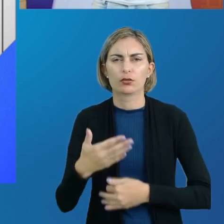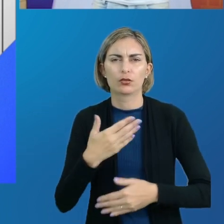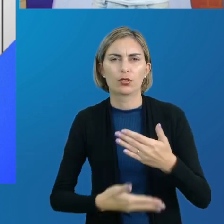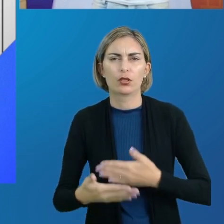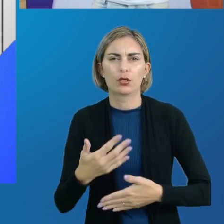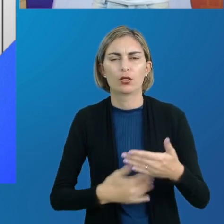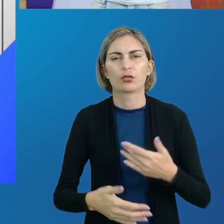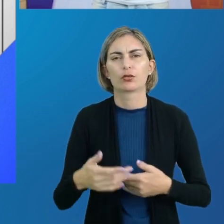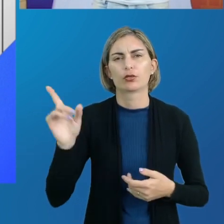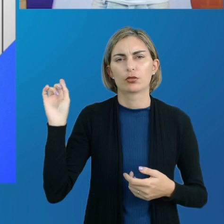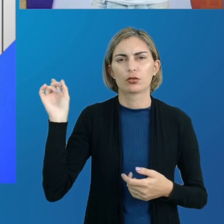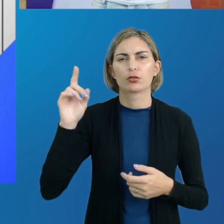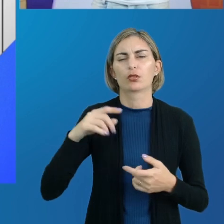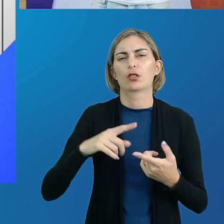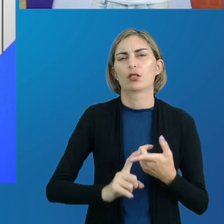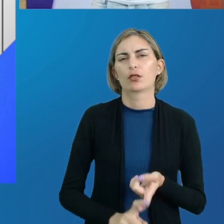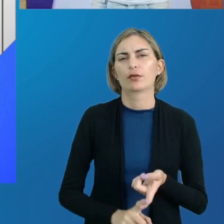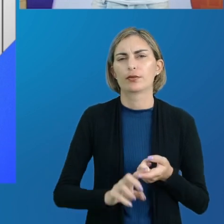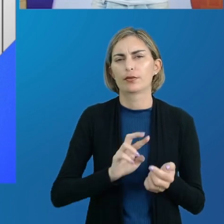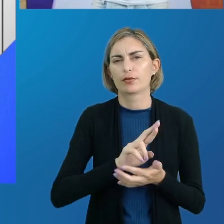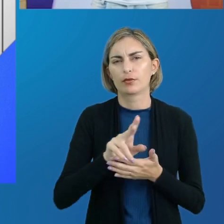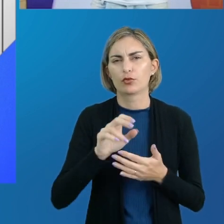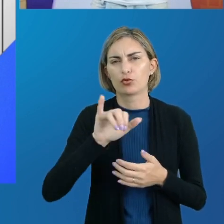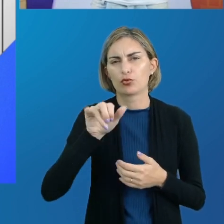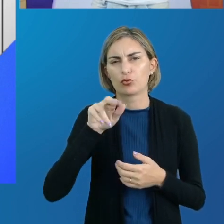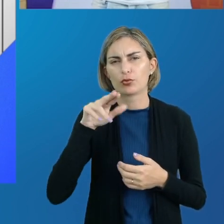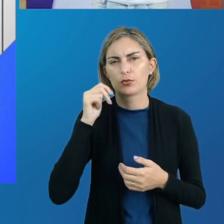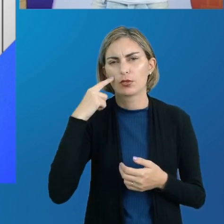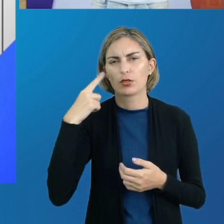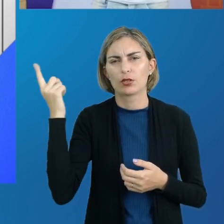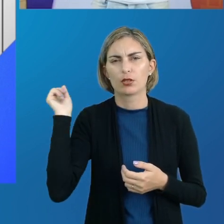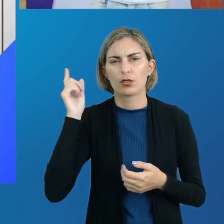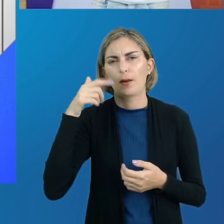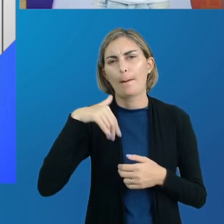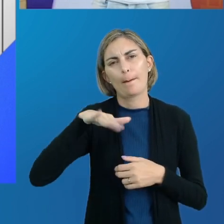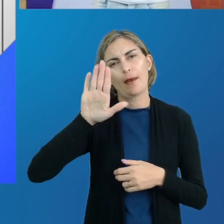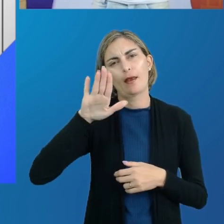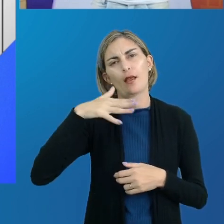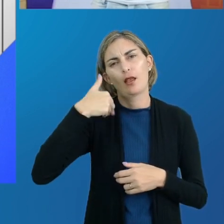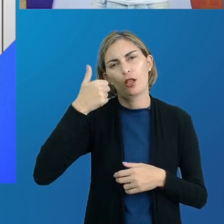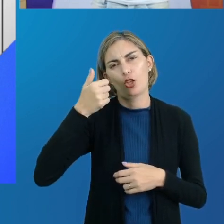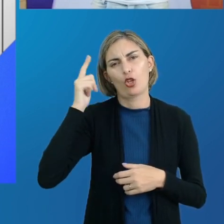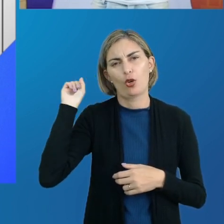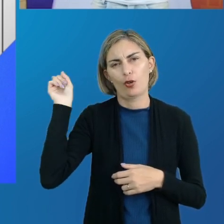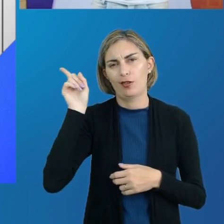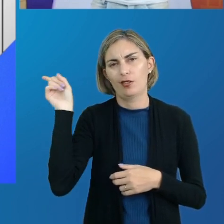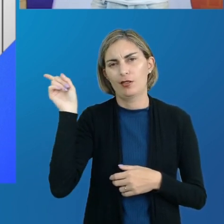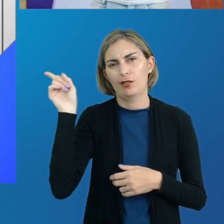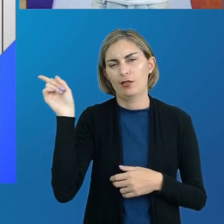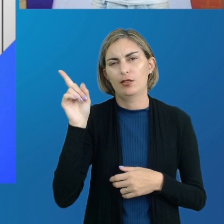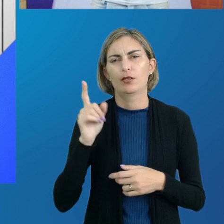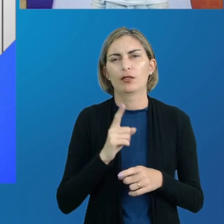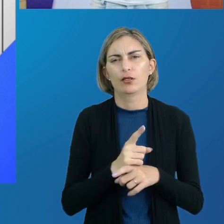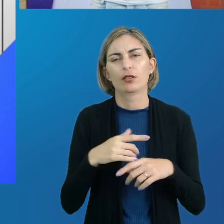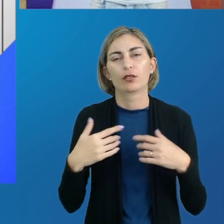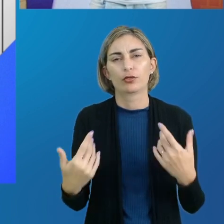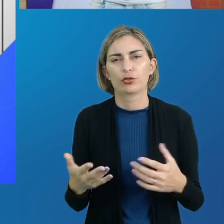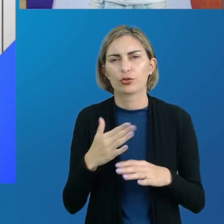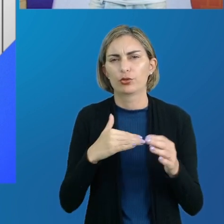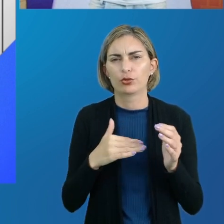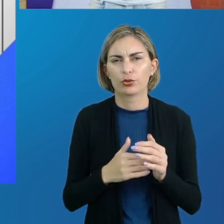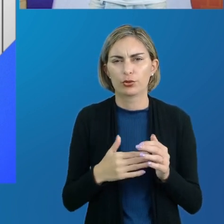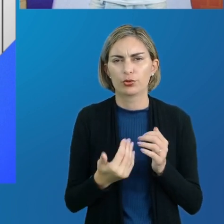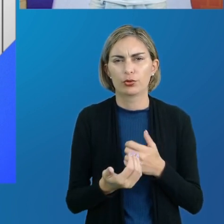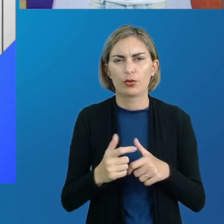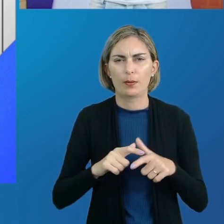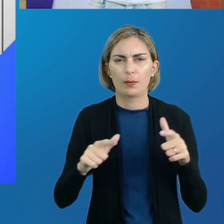de discussões, mensagens, etc., o Joomla é a melhor opção e ele normalmente é a melhor opção para e-commerce. Então, se o WordPress é